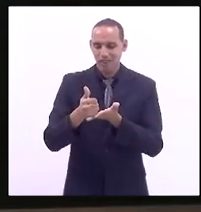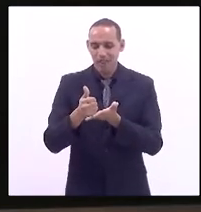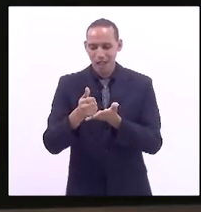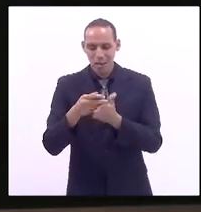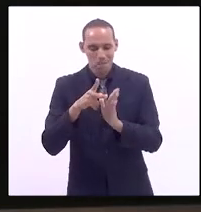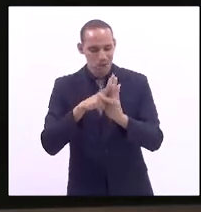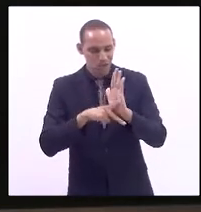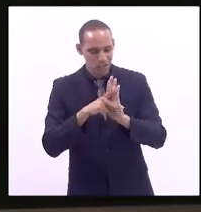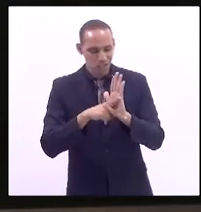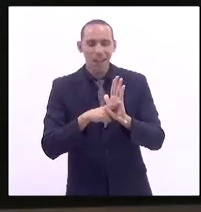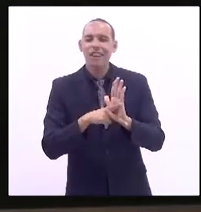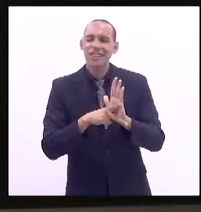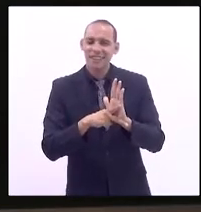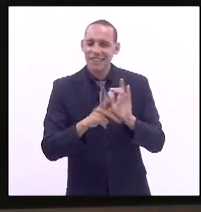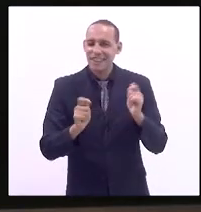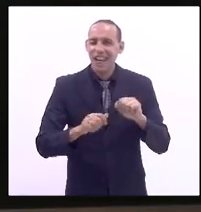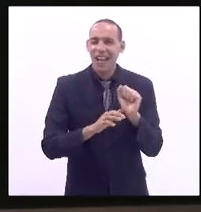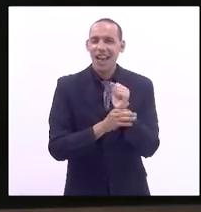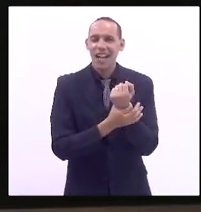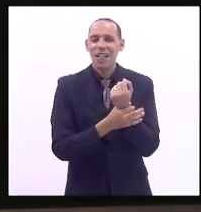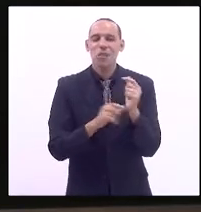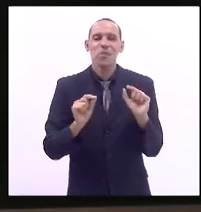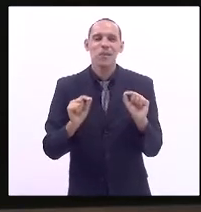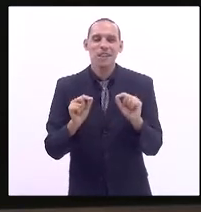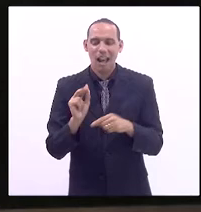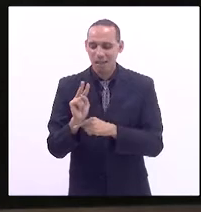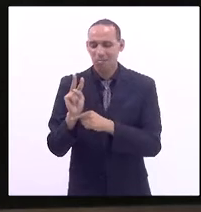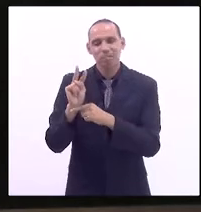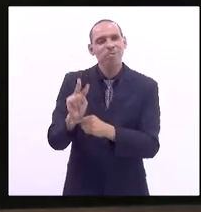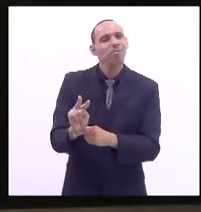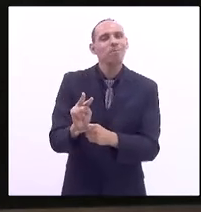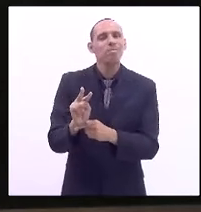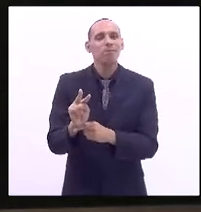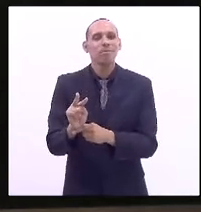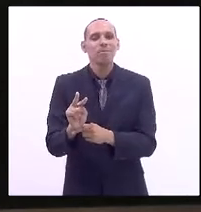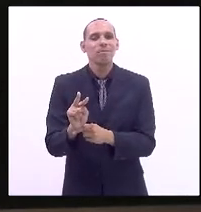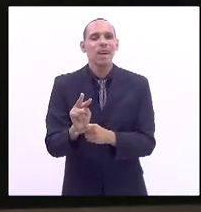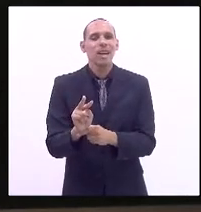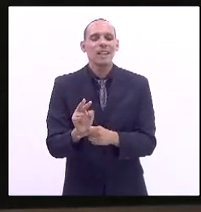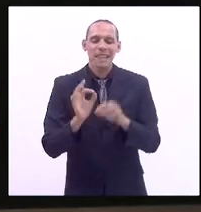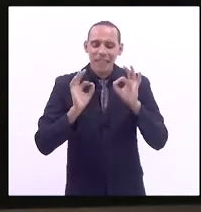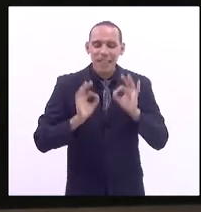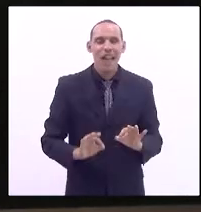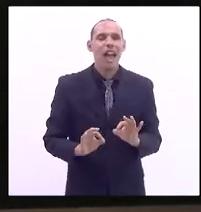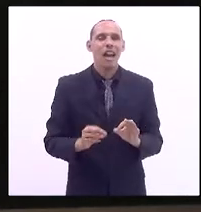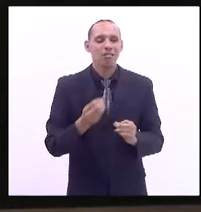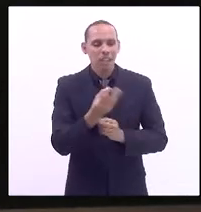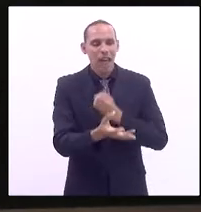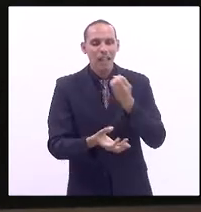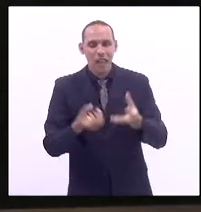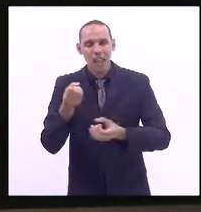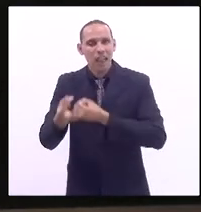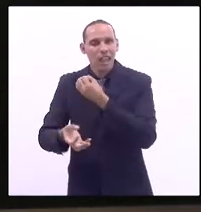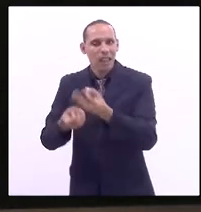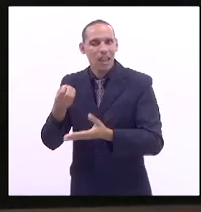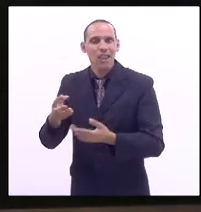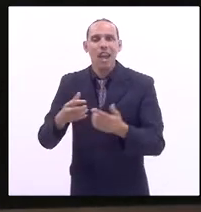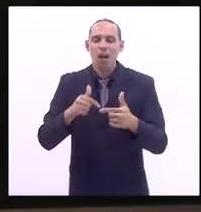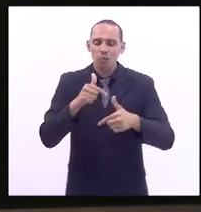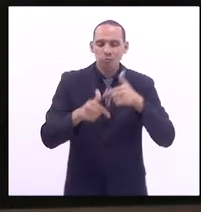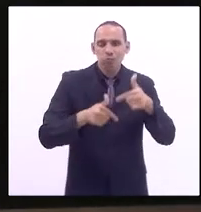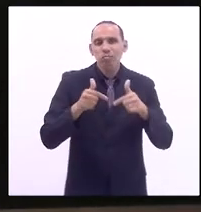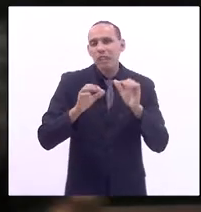projeto que Garanta a defesa da destinação própria com a sua função